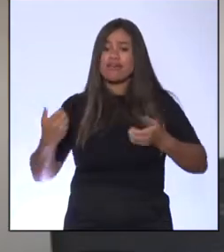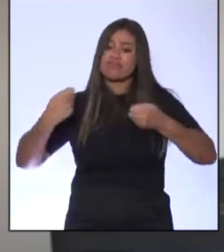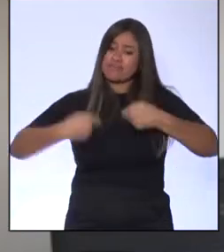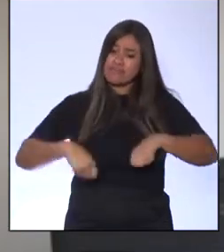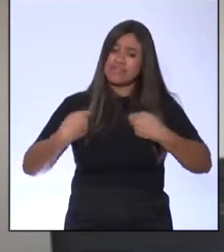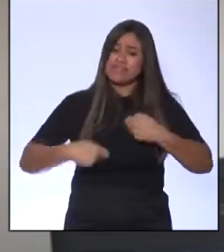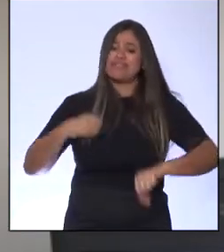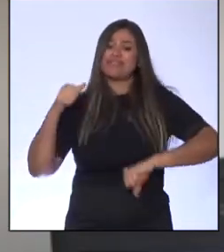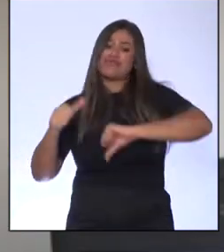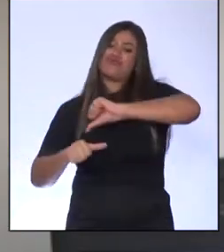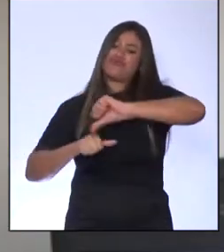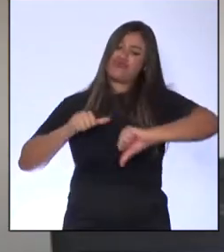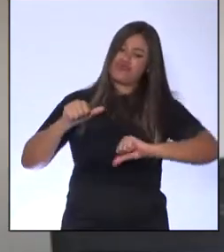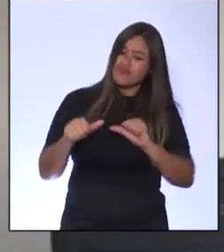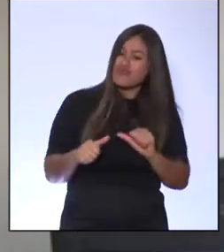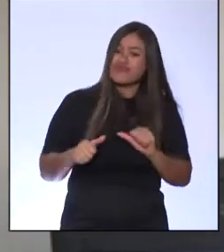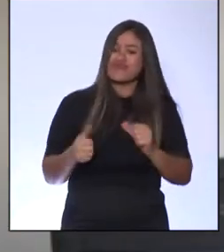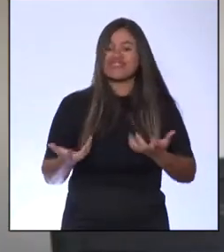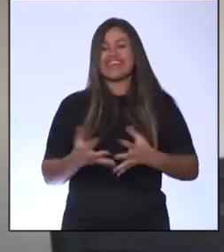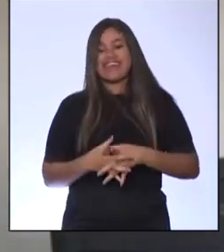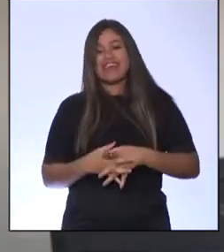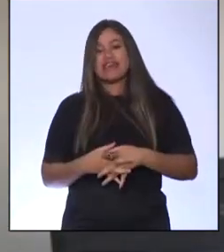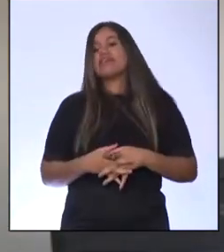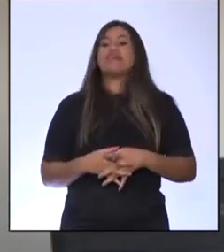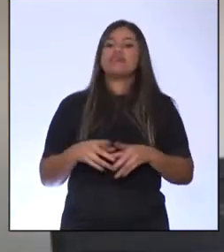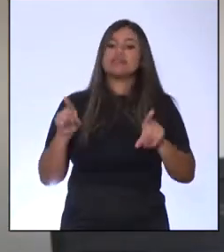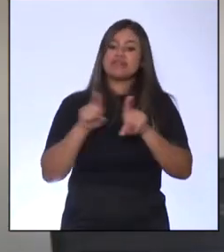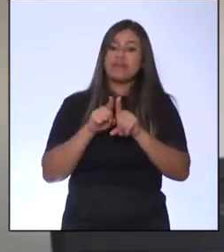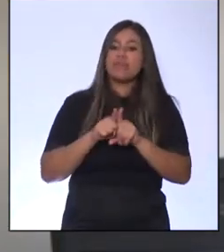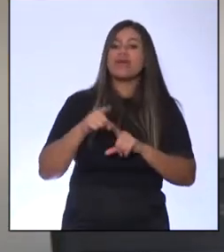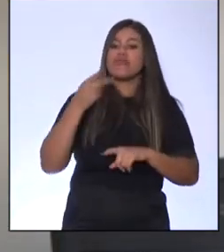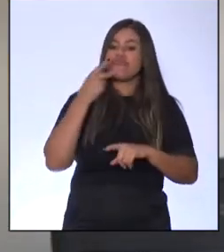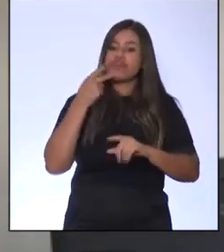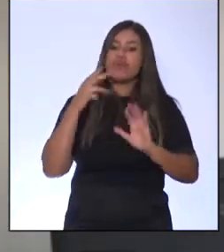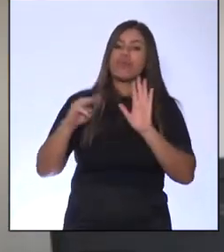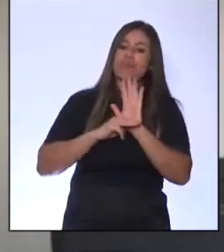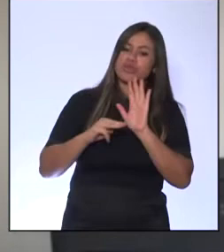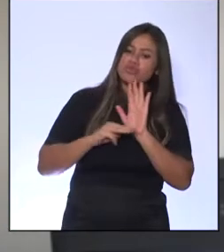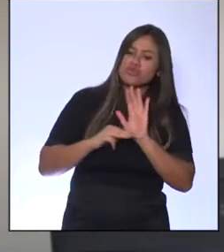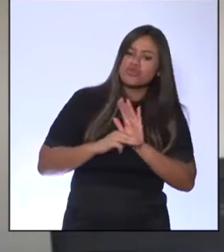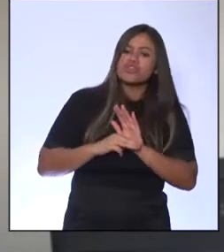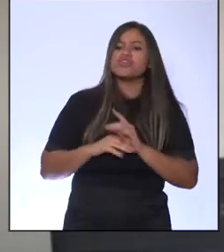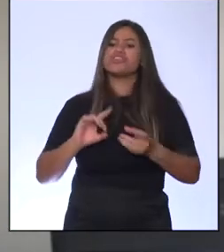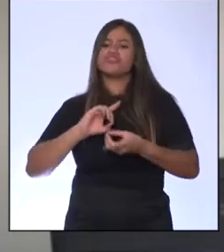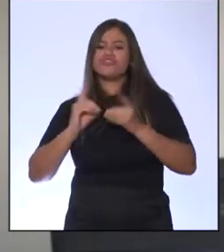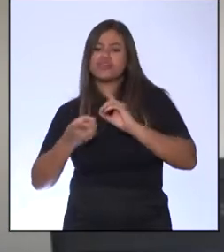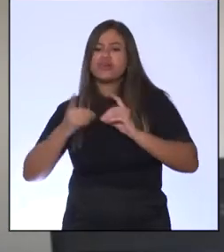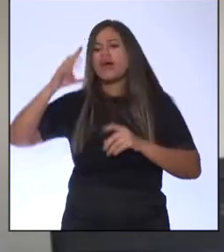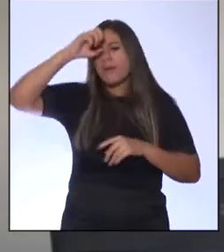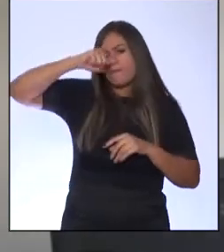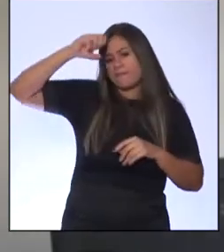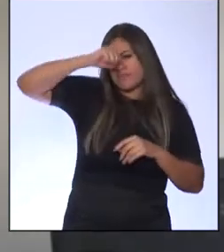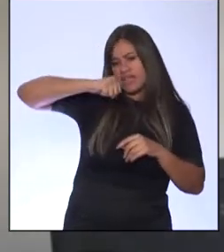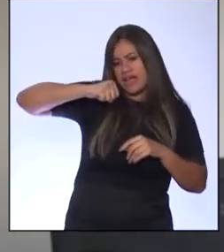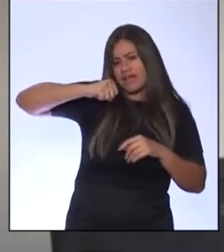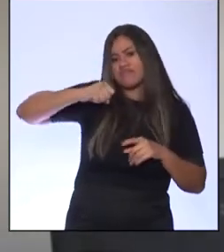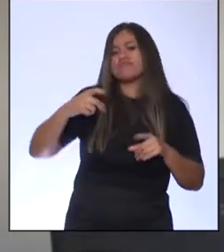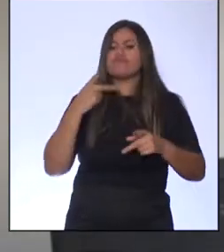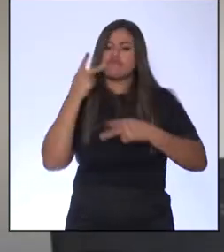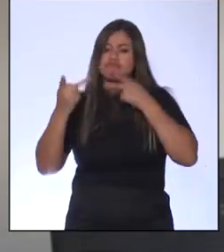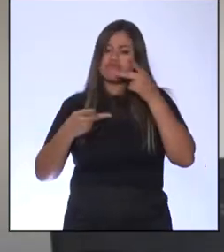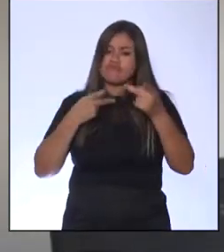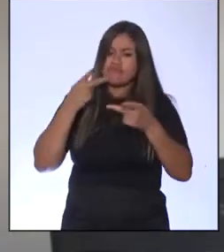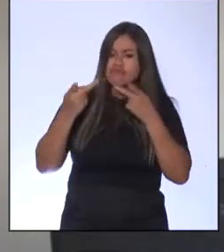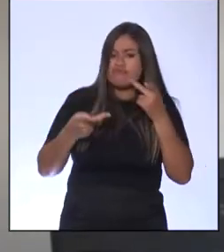um outro jeito. Agora, você falou de metodologias ativas, de novas dinâmicas de aprendizagem, você falou